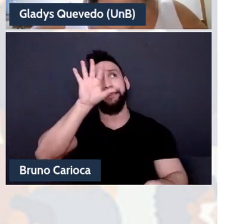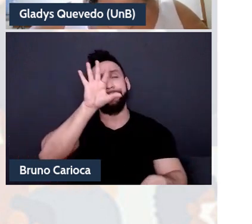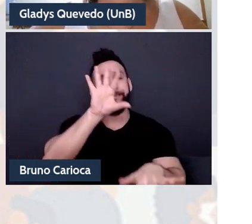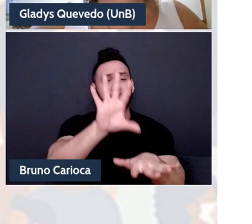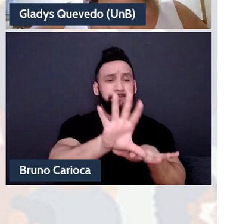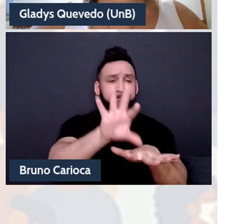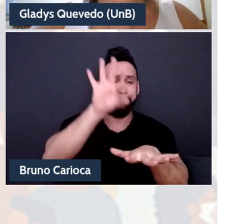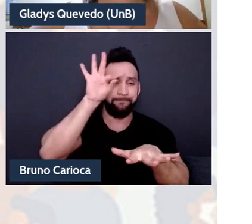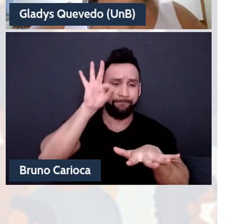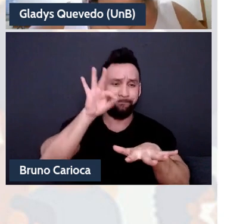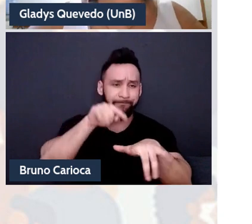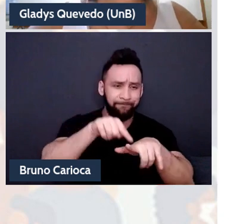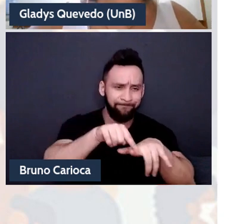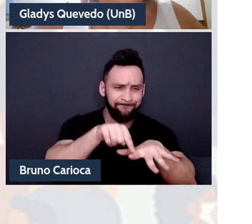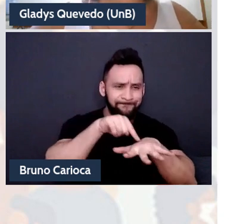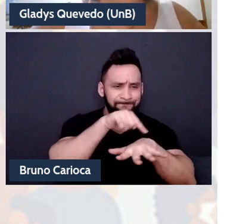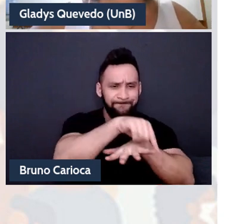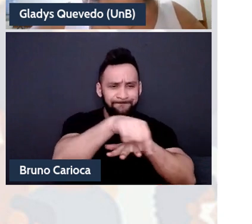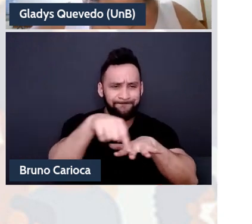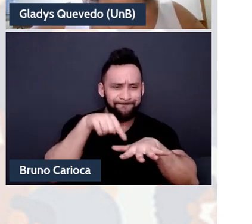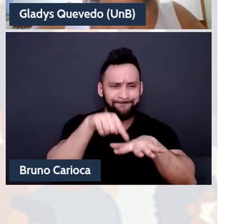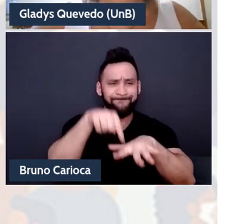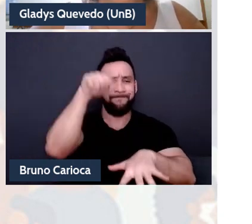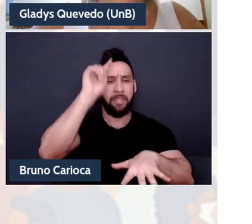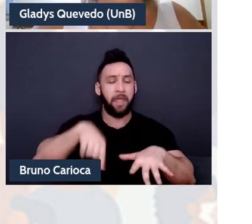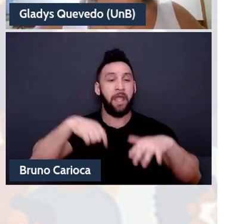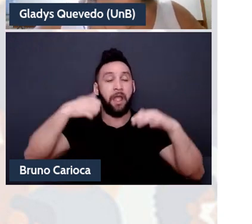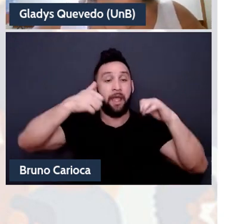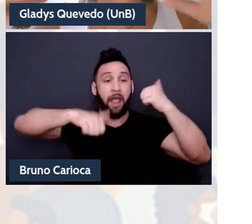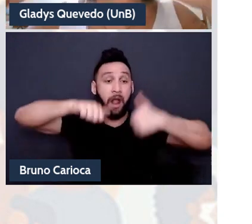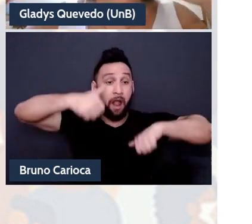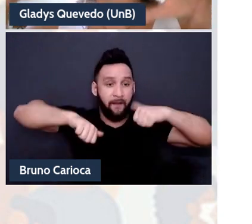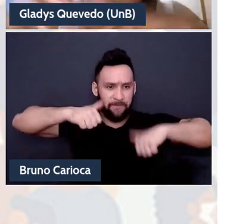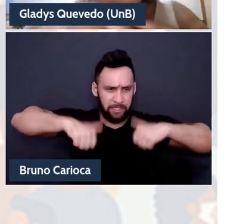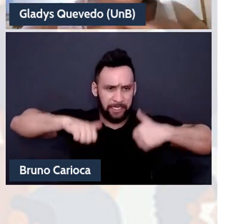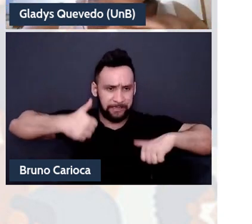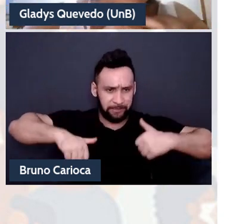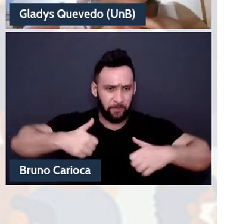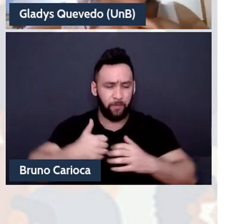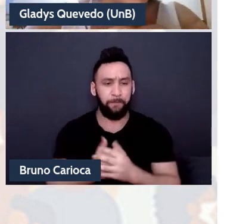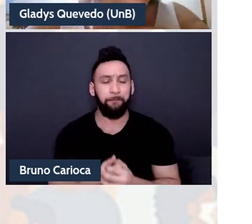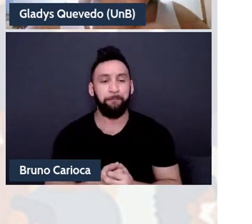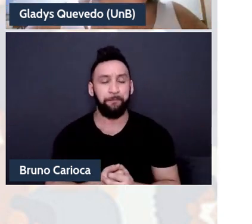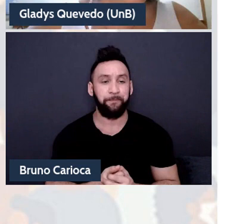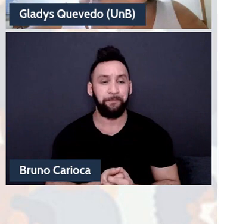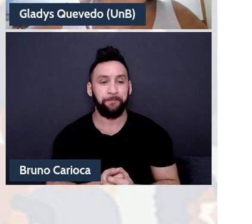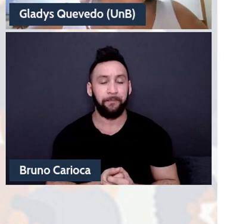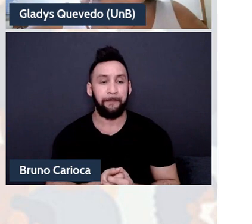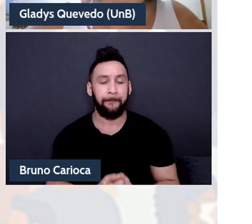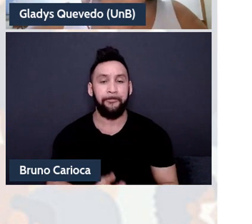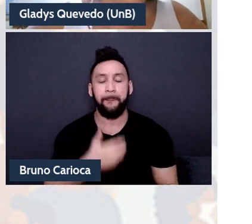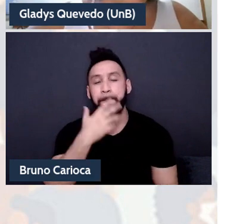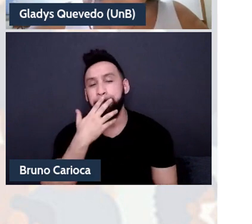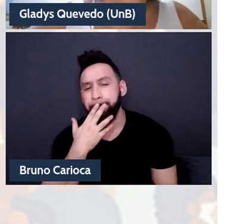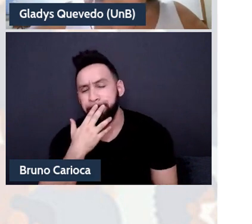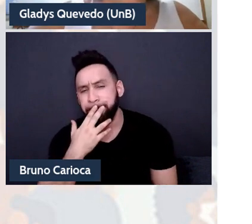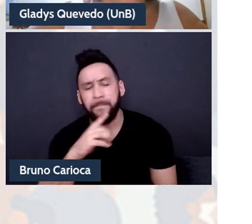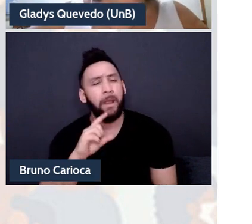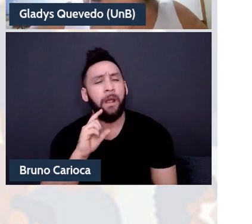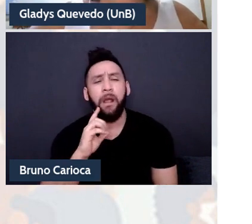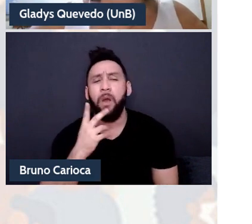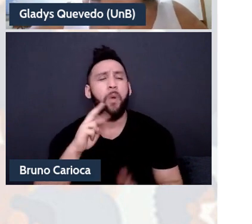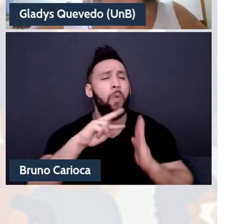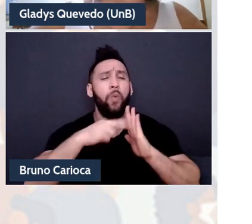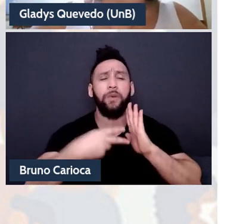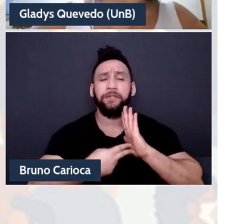vista técnico da avaliação, tentando refletir um pouquinho sobre o que é impacto